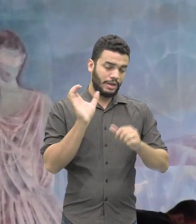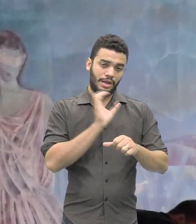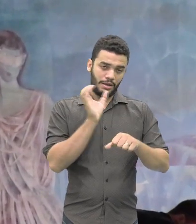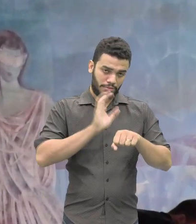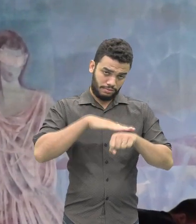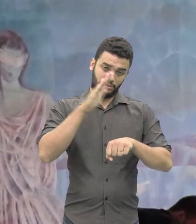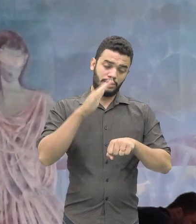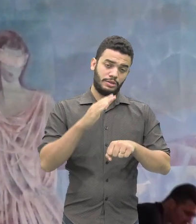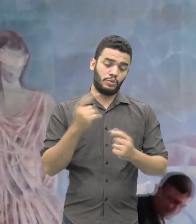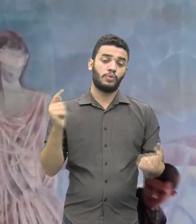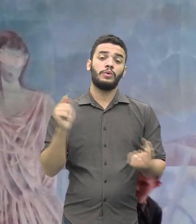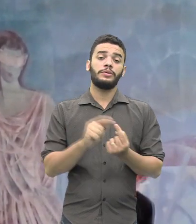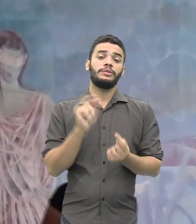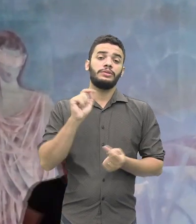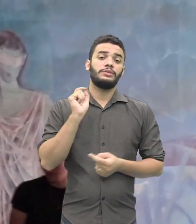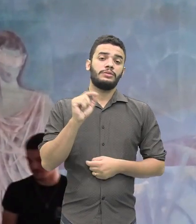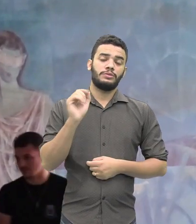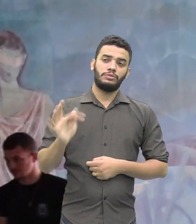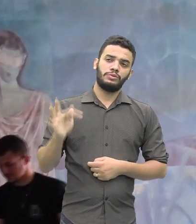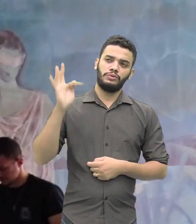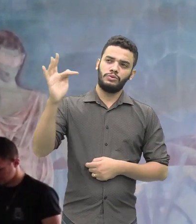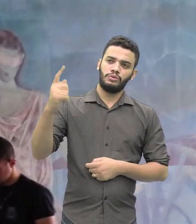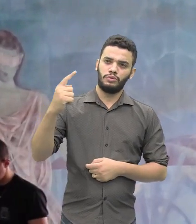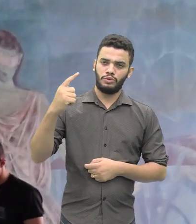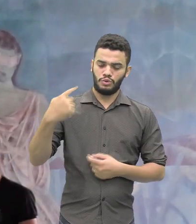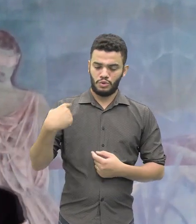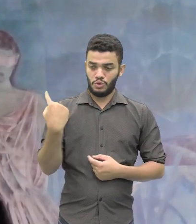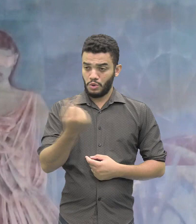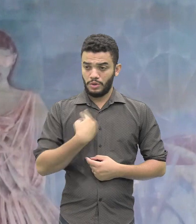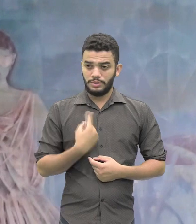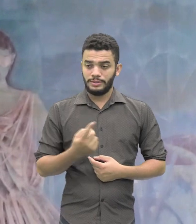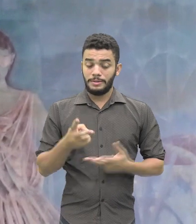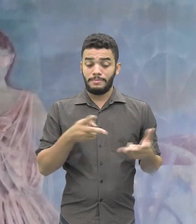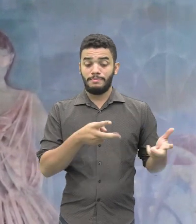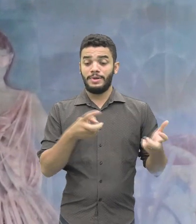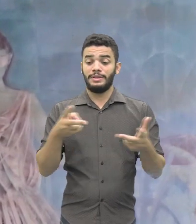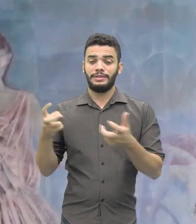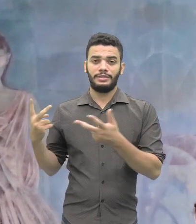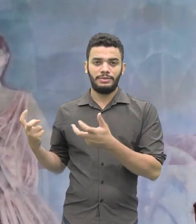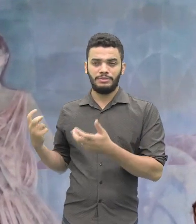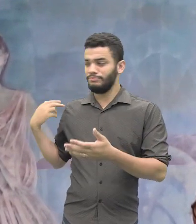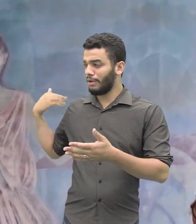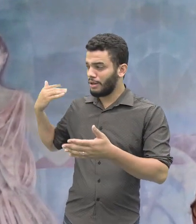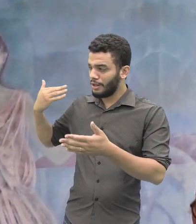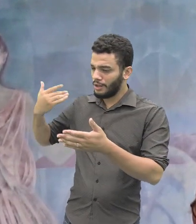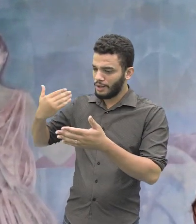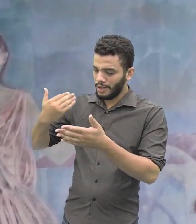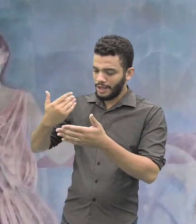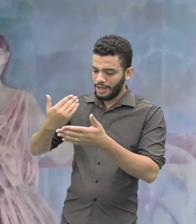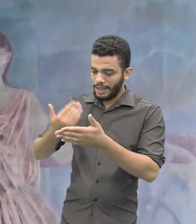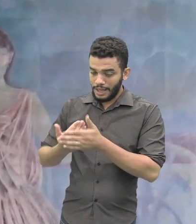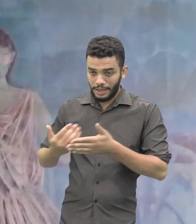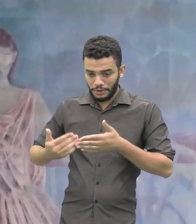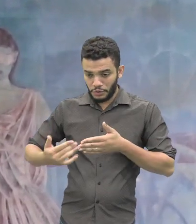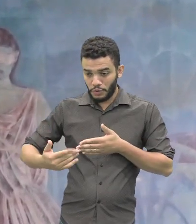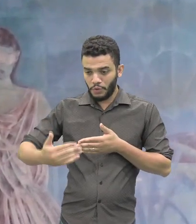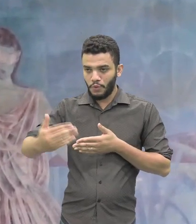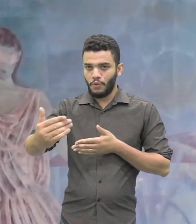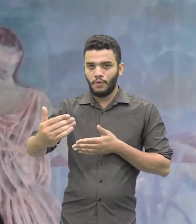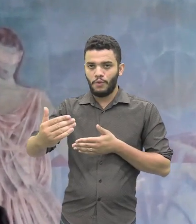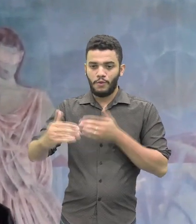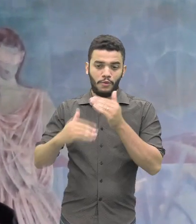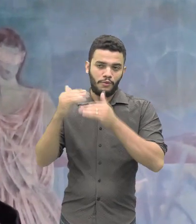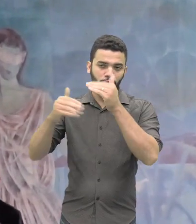sair daqui com uma meta definida e um caminho para Governador Valadares e para o futuro